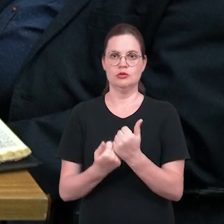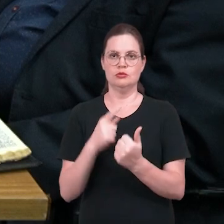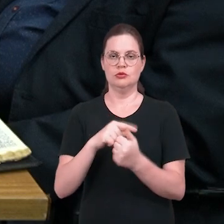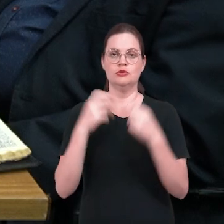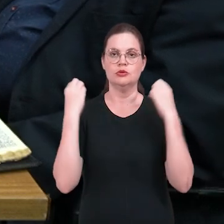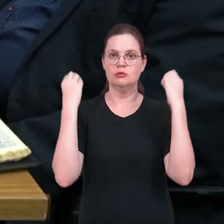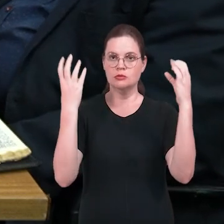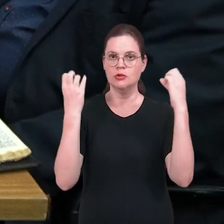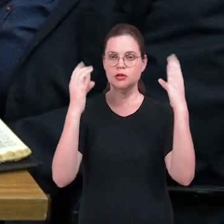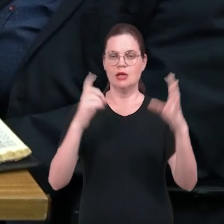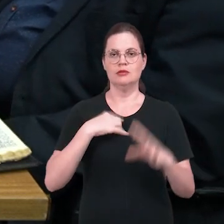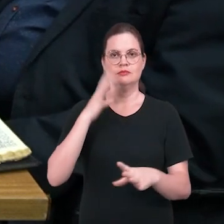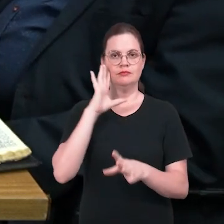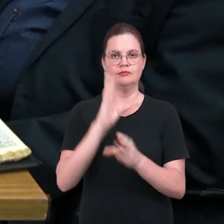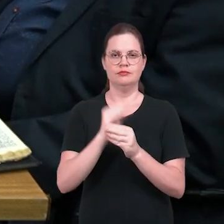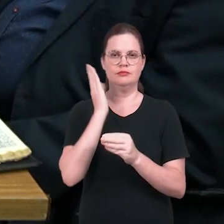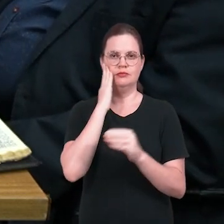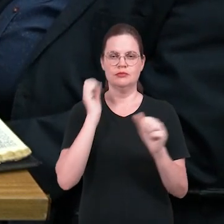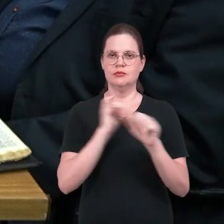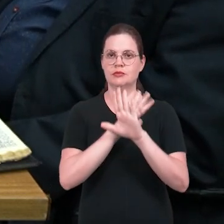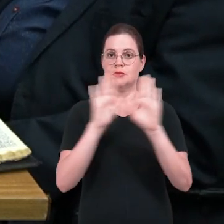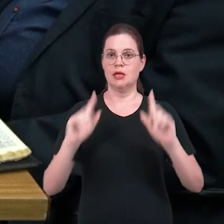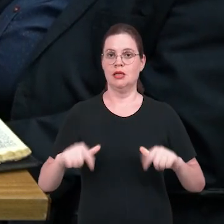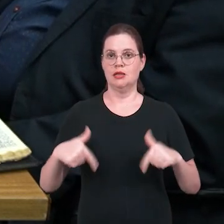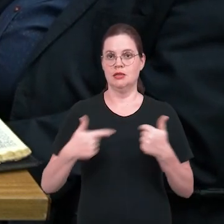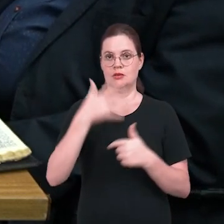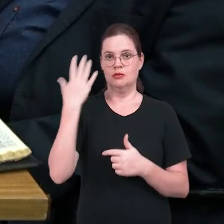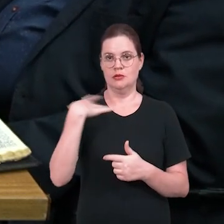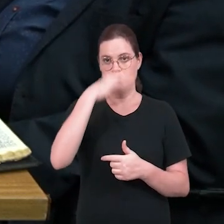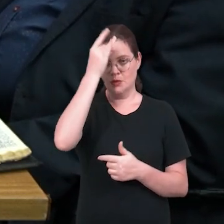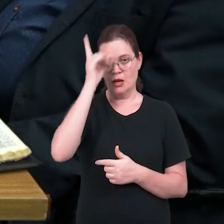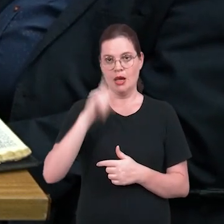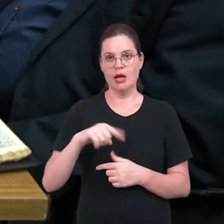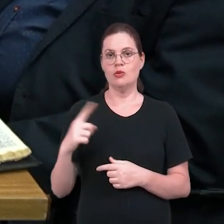ação do Espírito Santo fica claro como